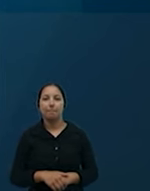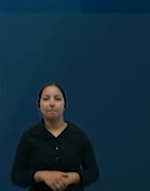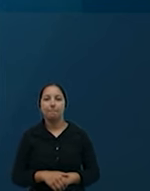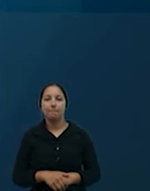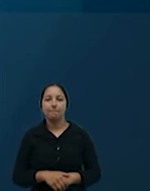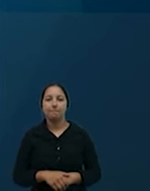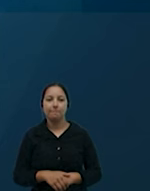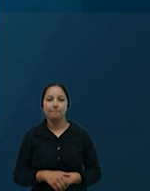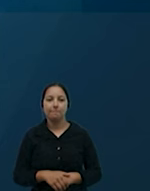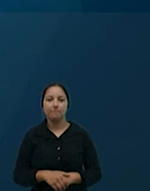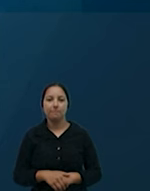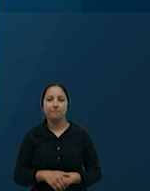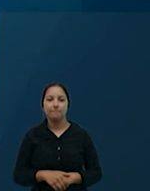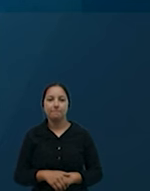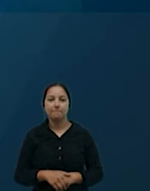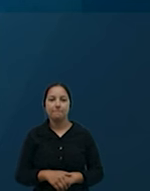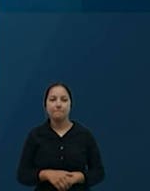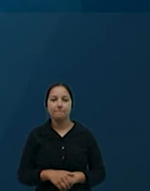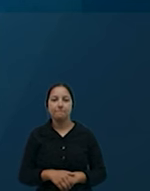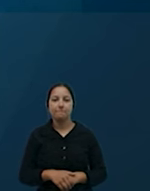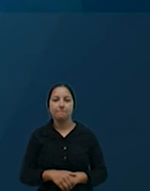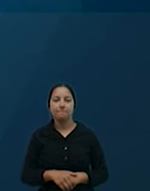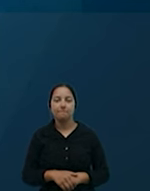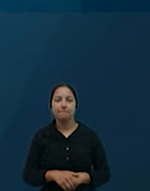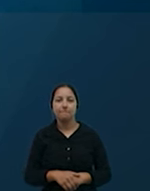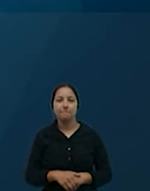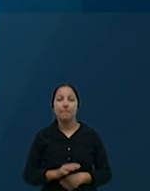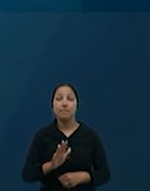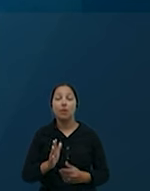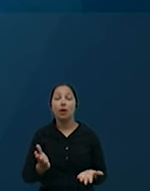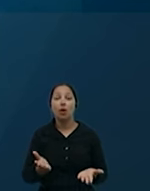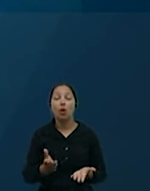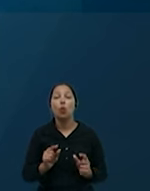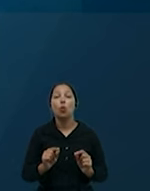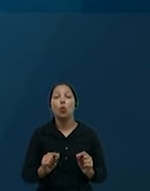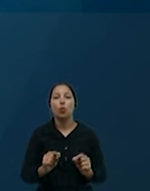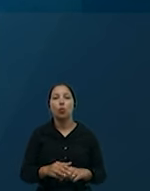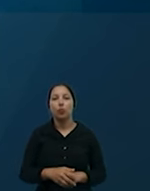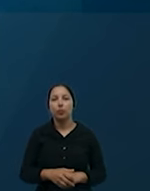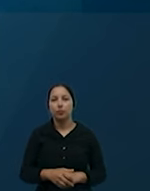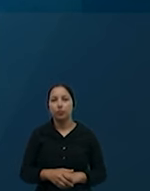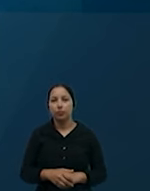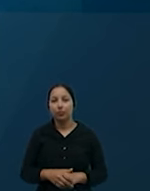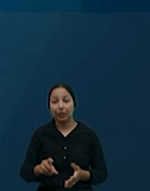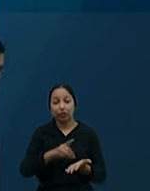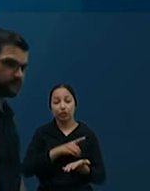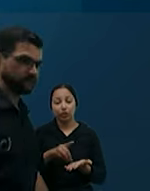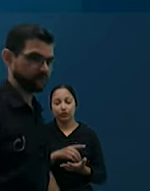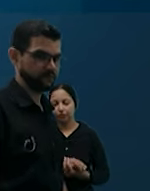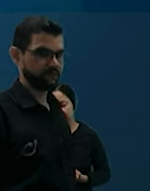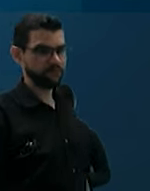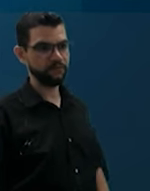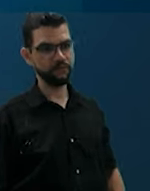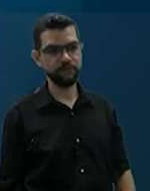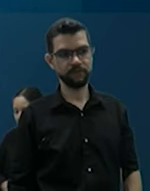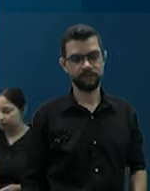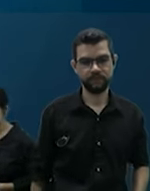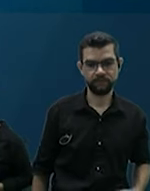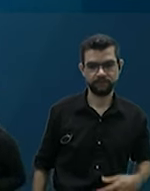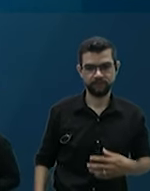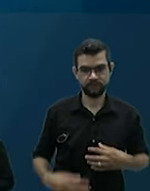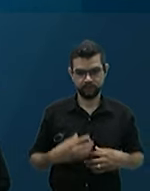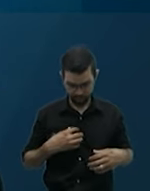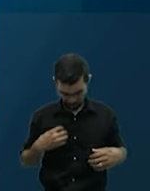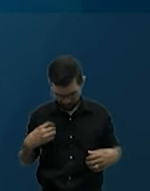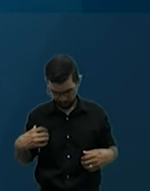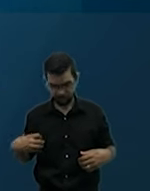atravessando nesse momento da vida? É a digitalização da vida. Então, de repente,